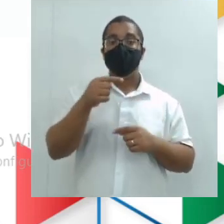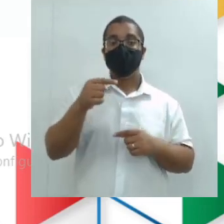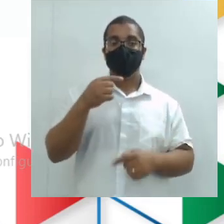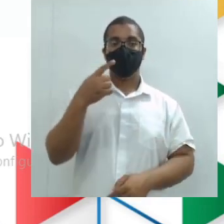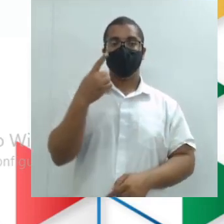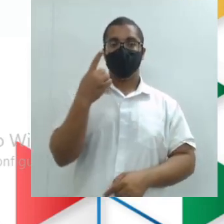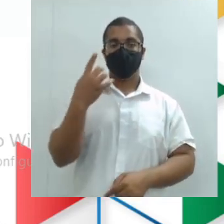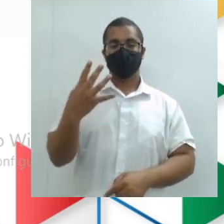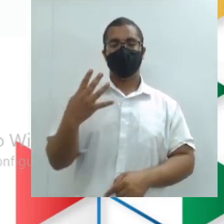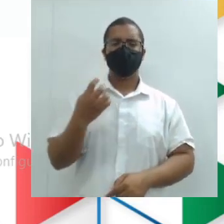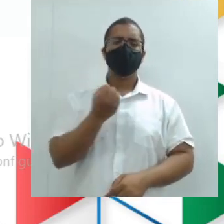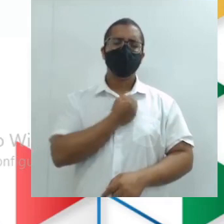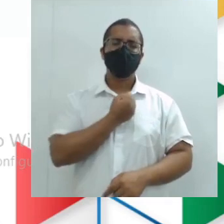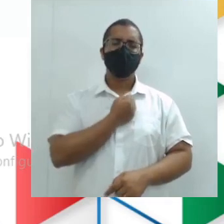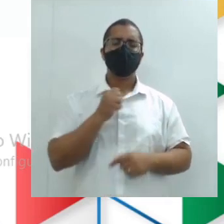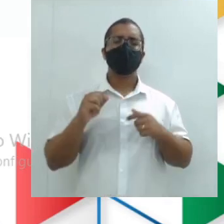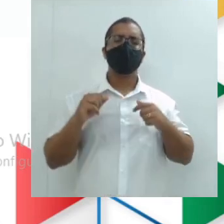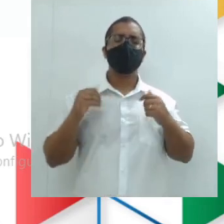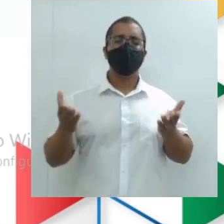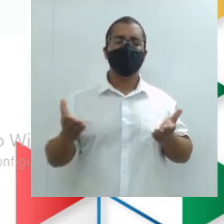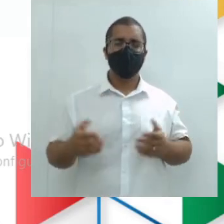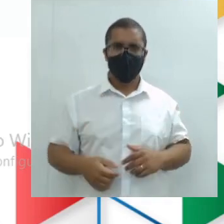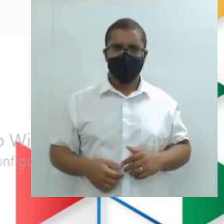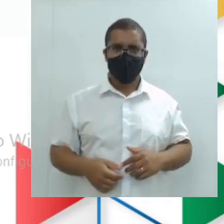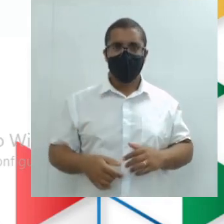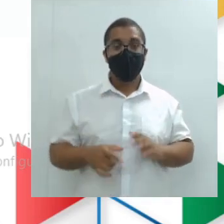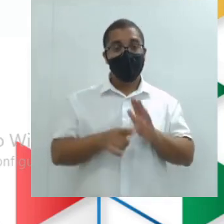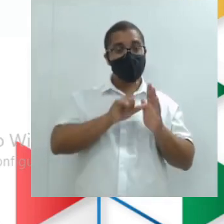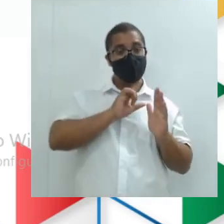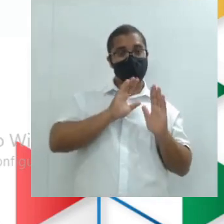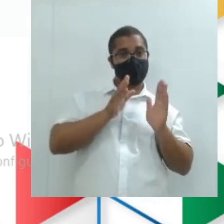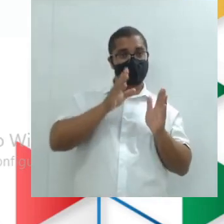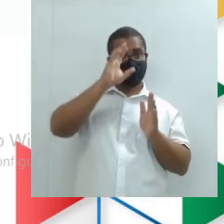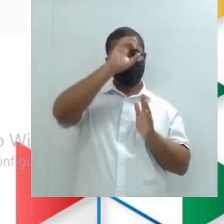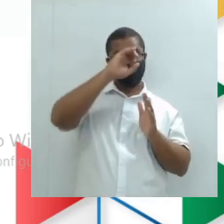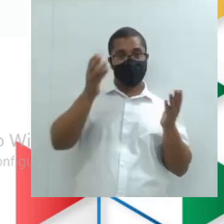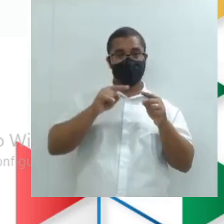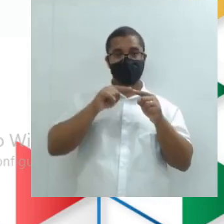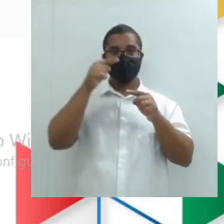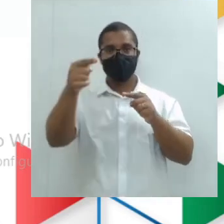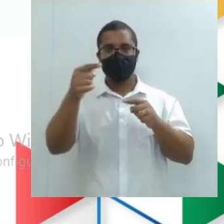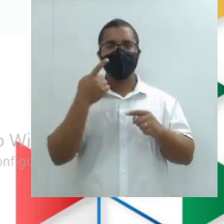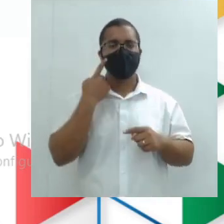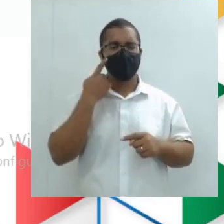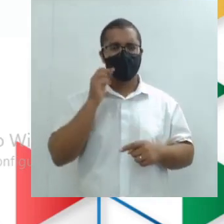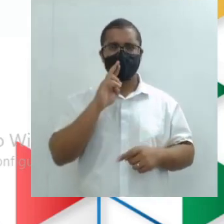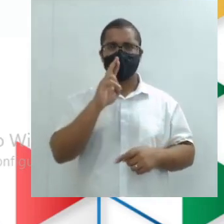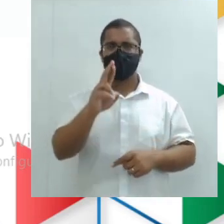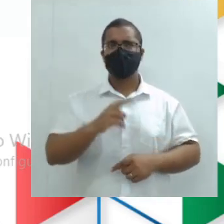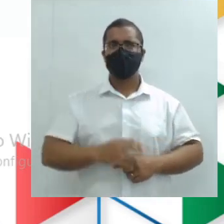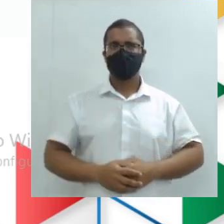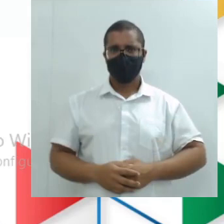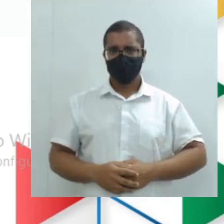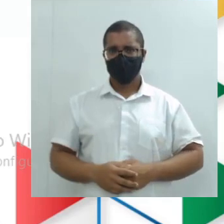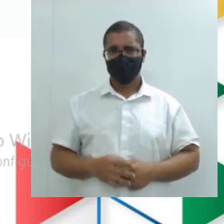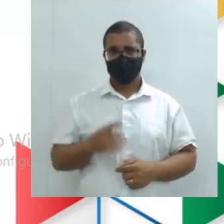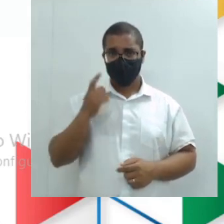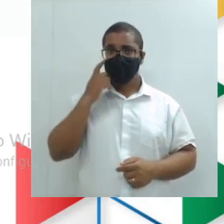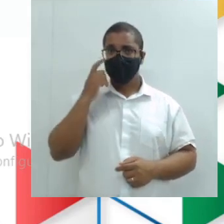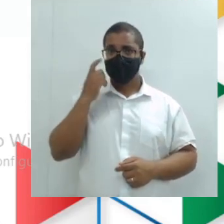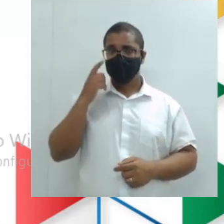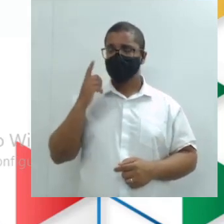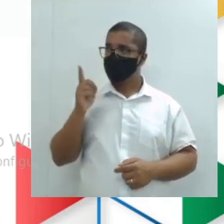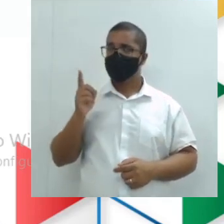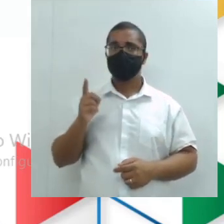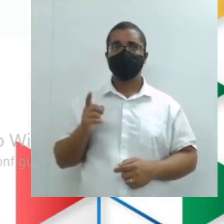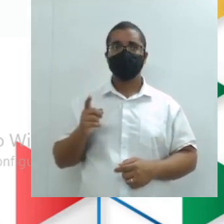Que número é esse? Já vimos antecessor, agora vamos para o sucessor. Vamos para a resposta? para você poder firmar isso,